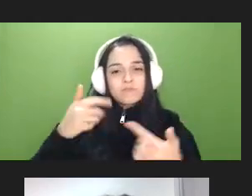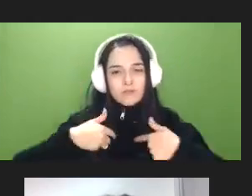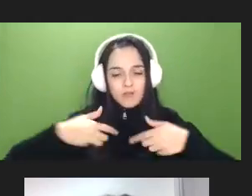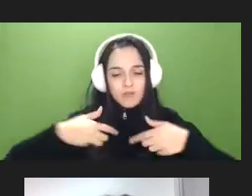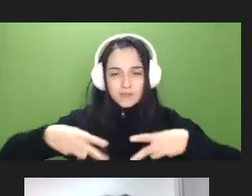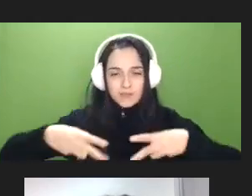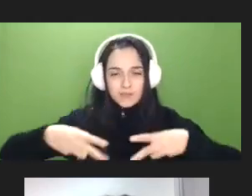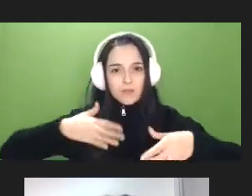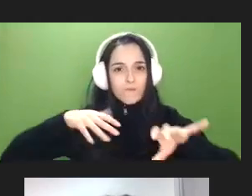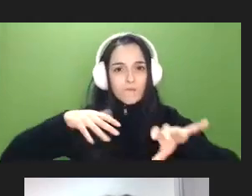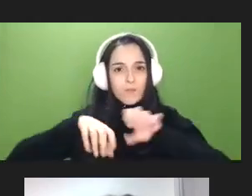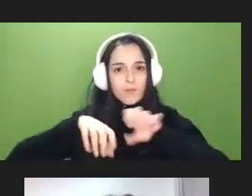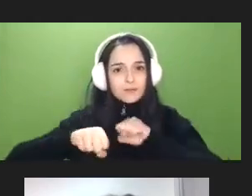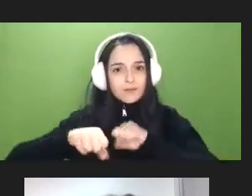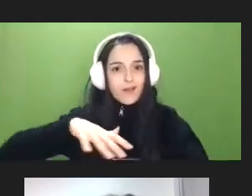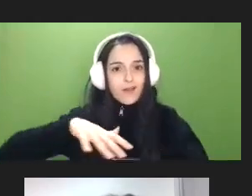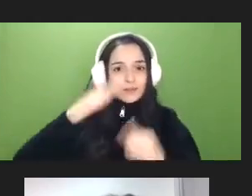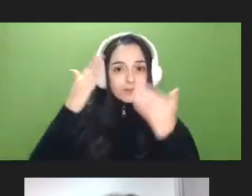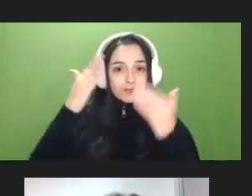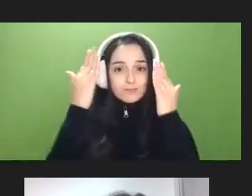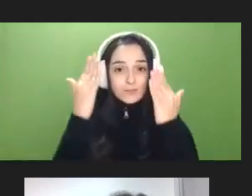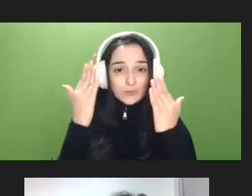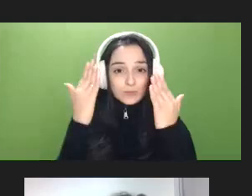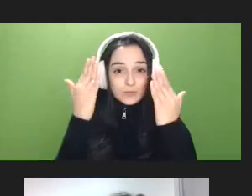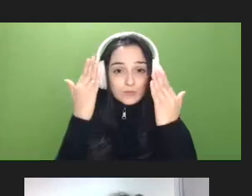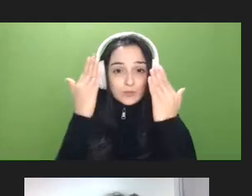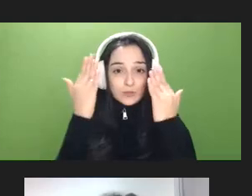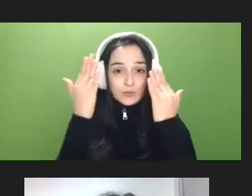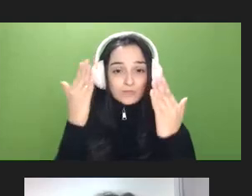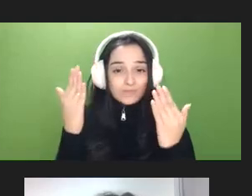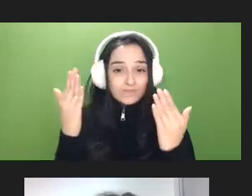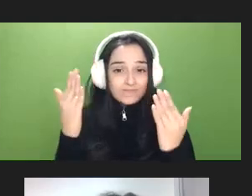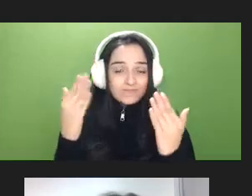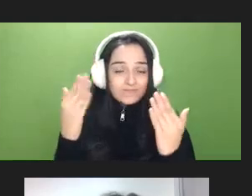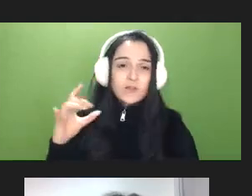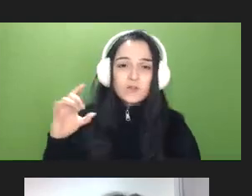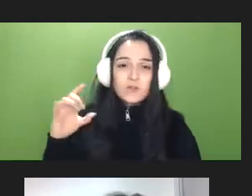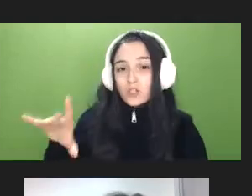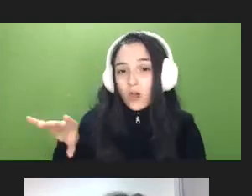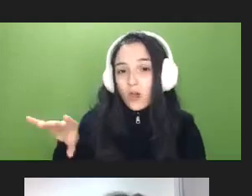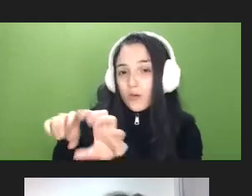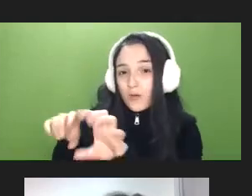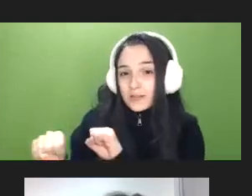em psicologia e que não existia só na formação.